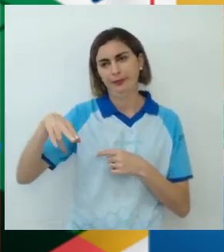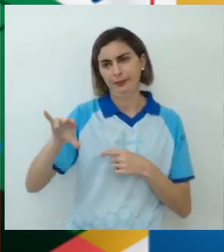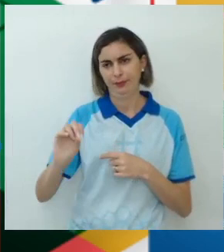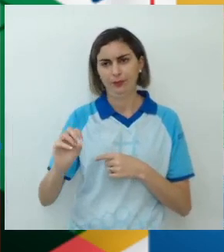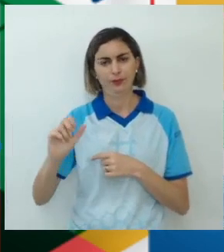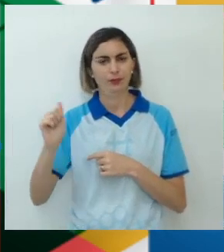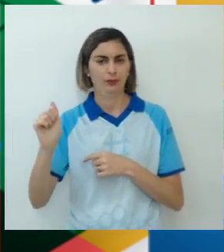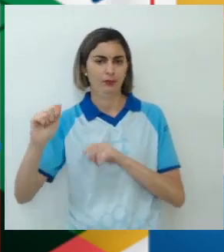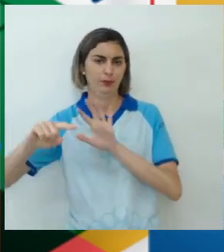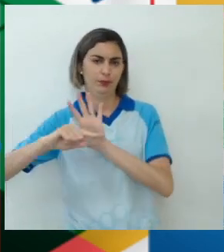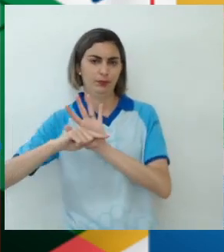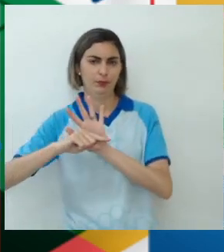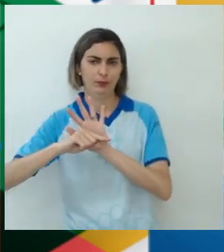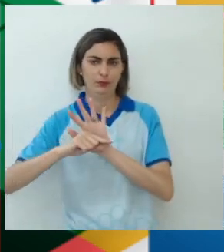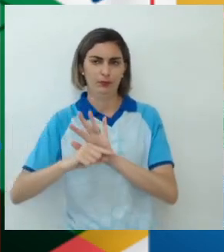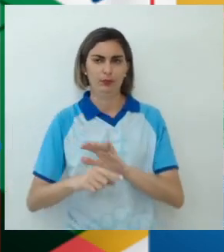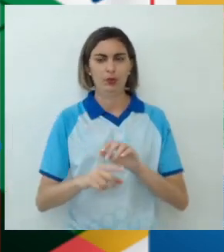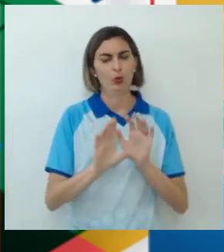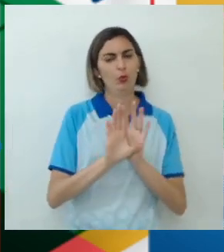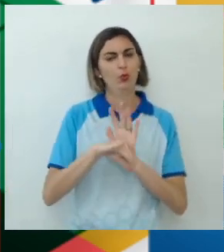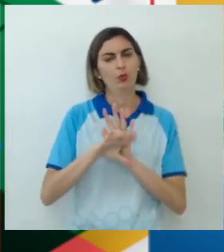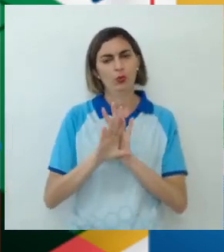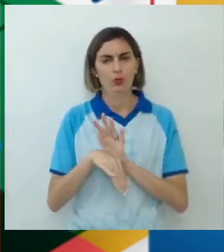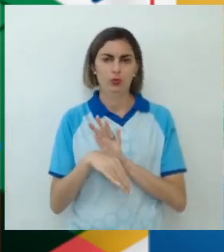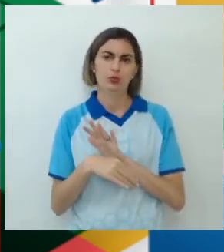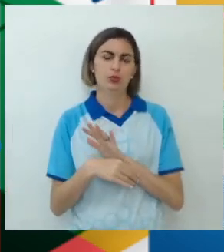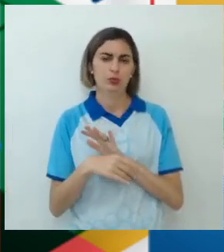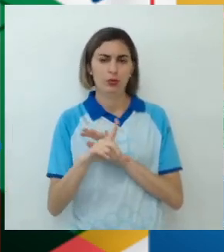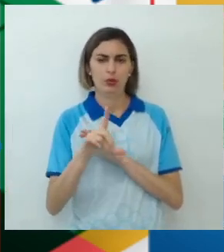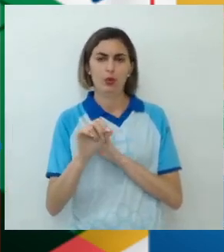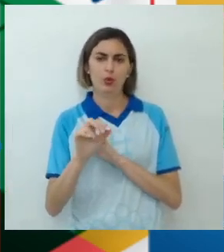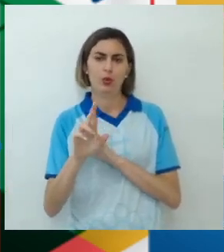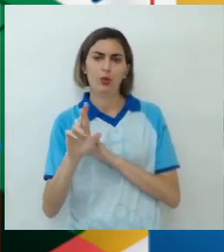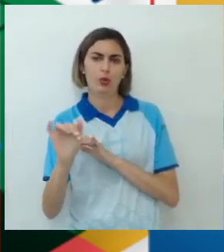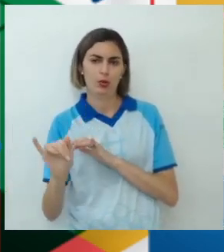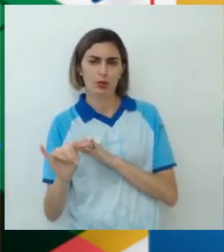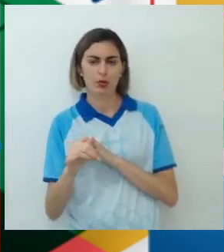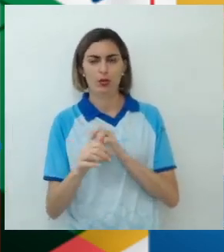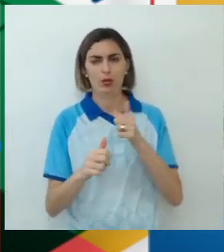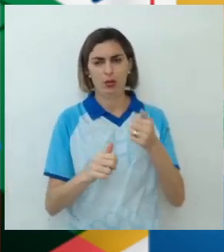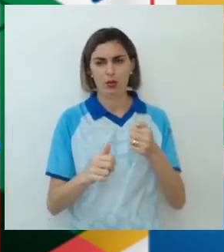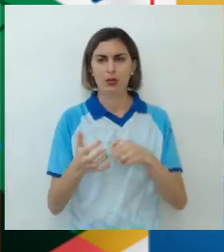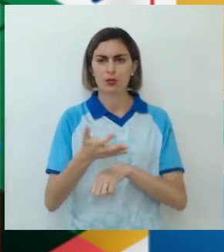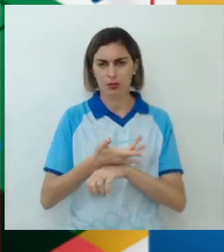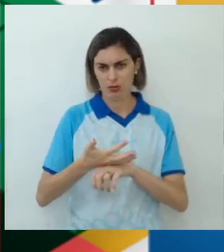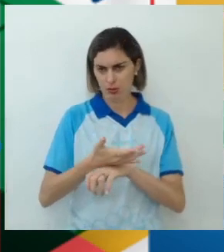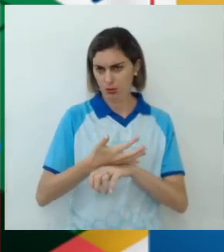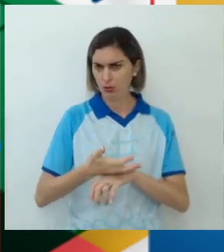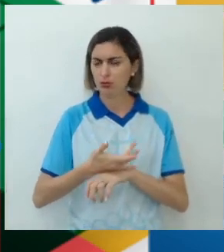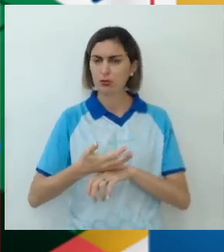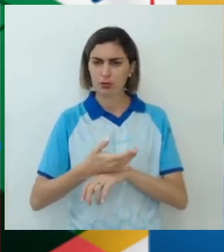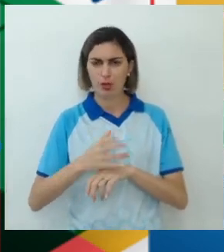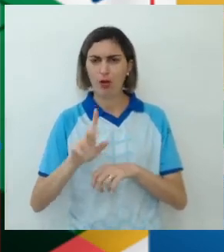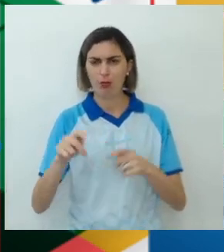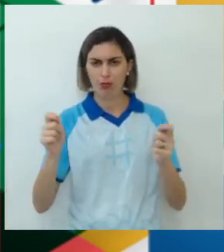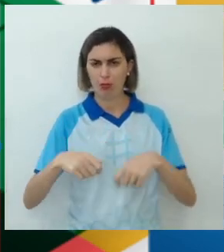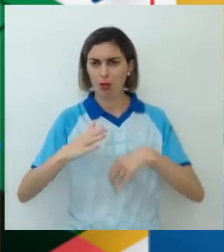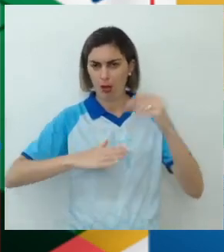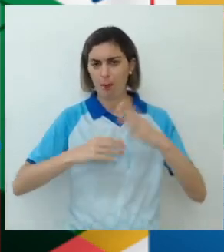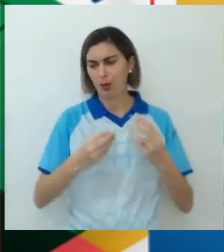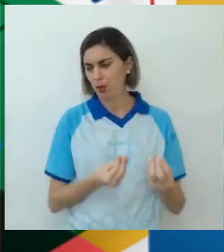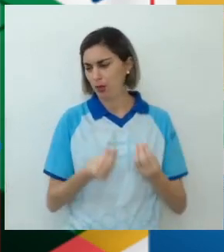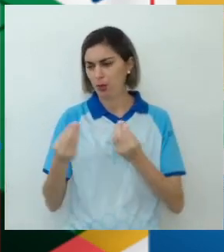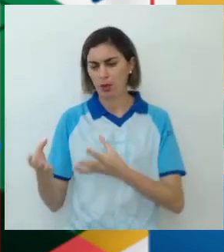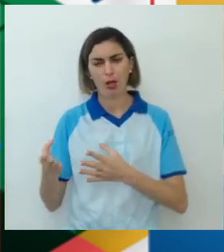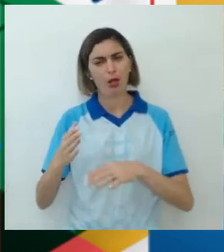A-. No conceito de bronze de Lowry, o HA, que é quem é capaz de doar H+,